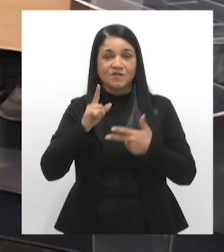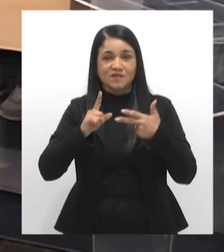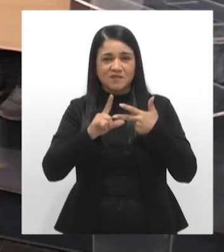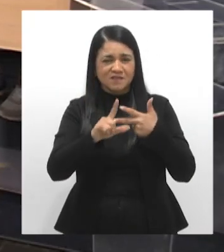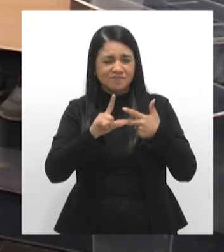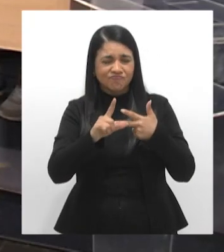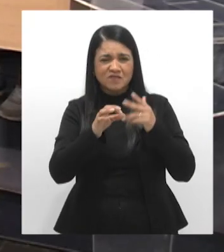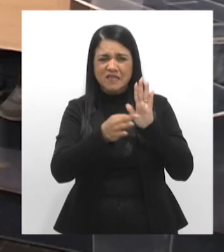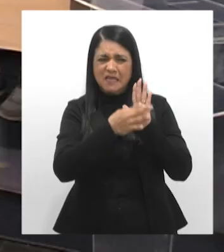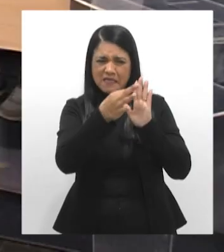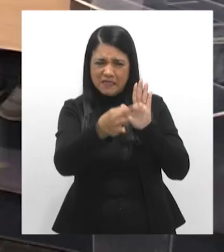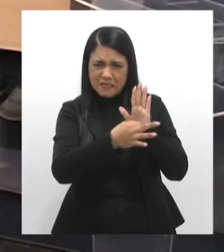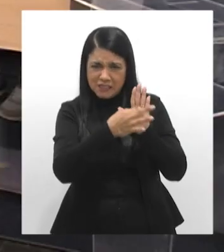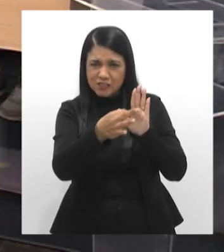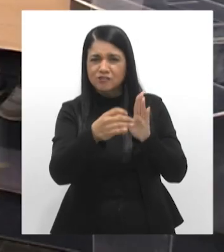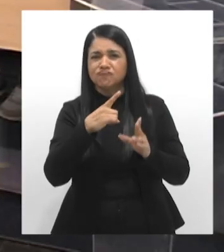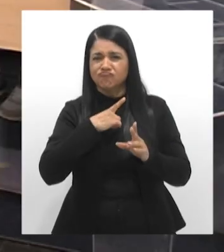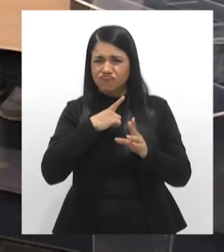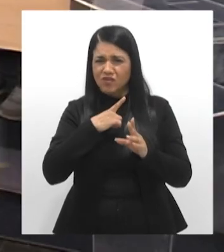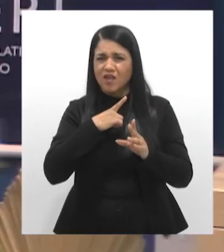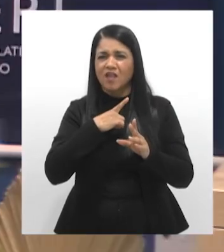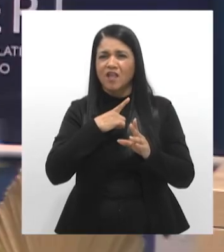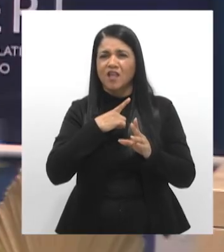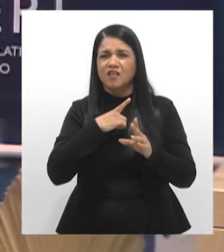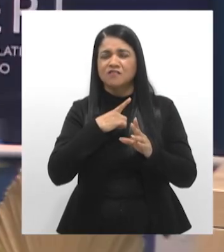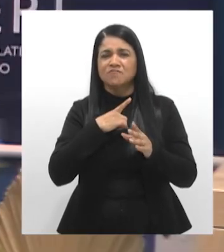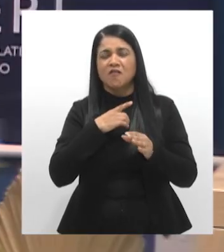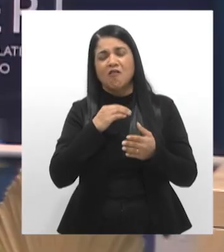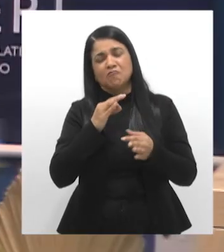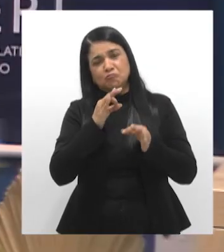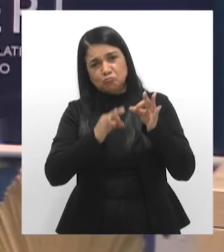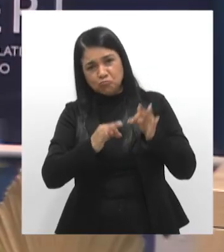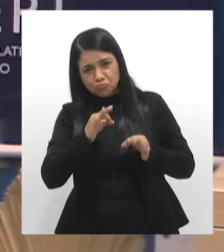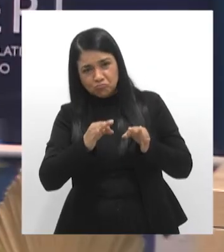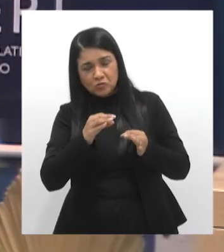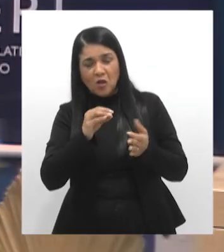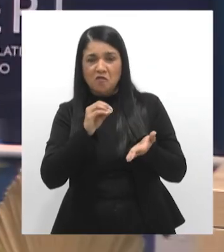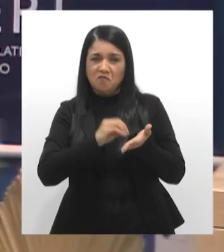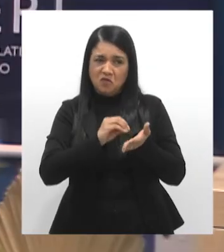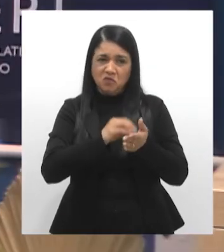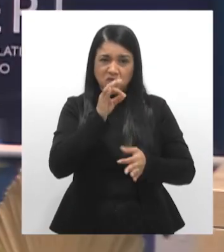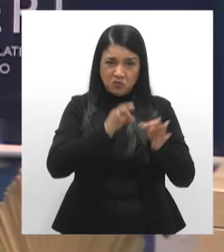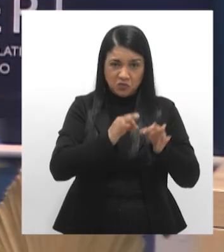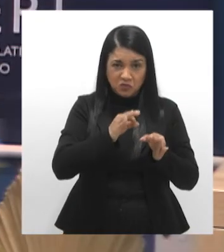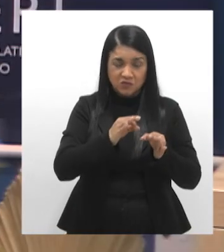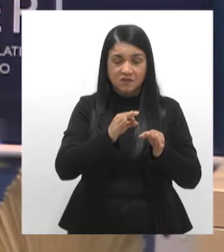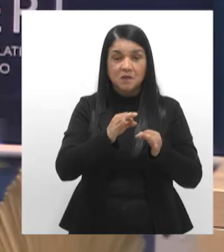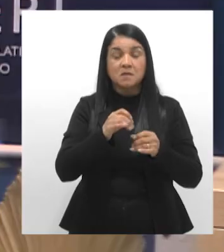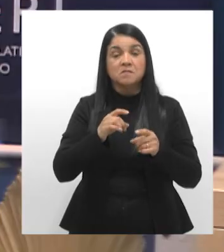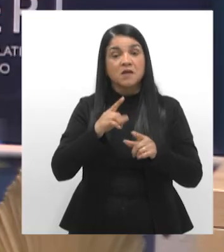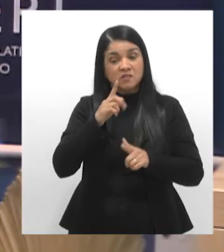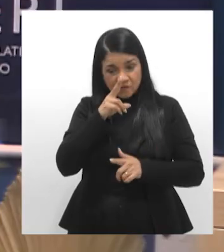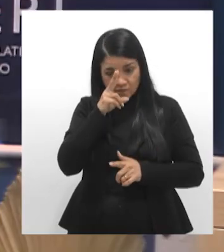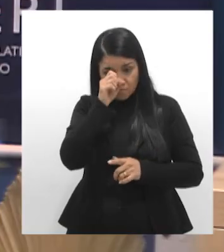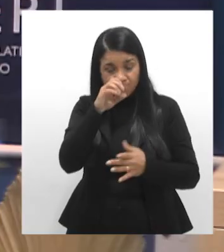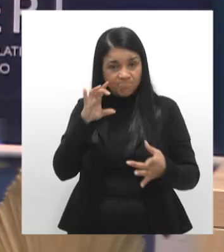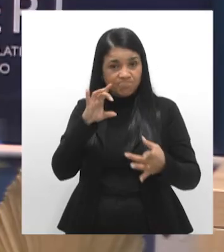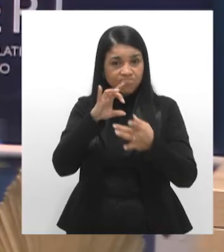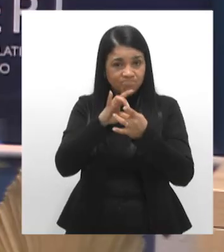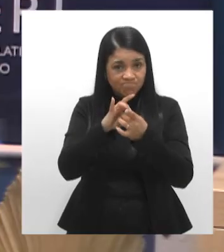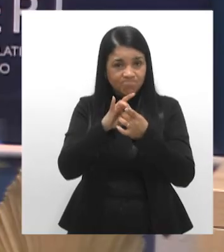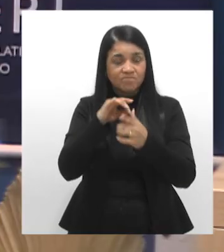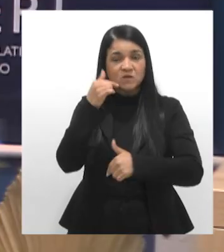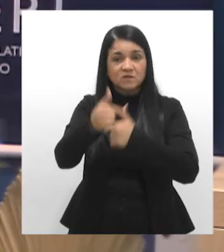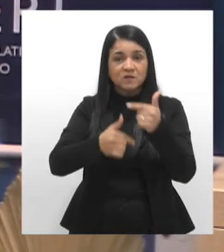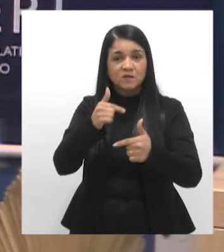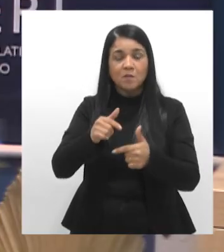sofre crítica, algumas justas, algumas injustas, se fortalece sempre no trabalho de figuras como o deputado Luiz